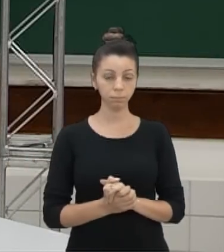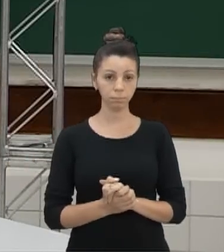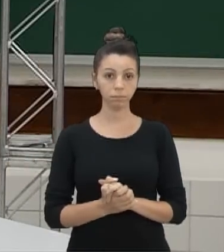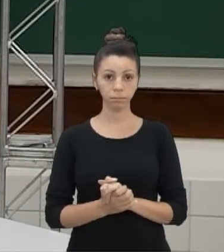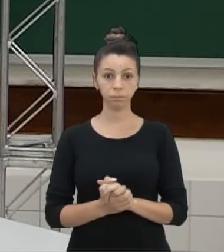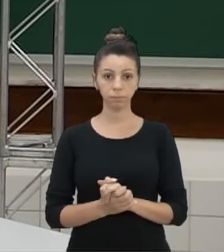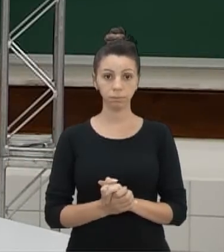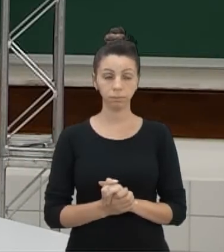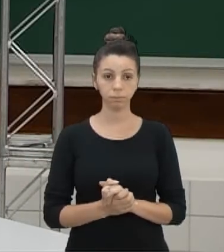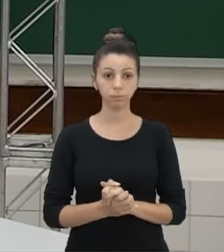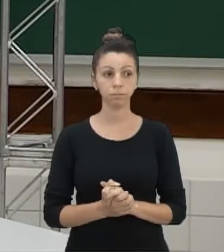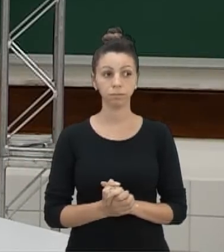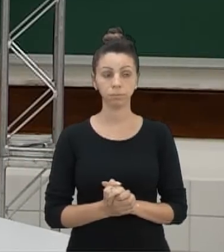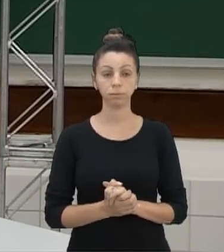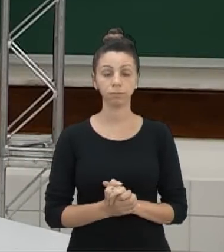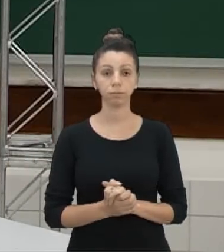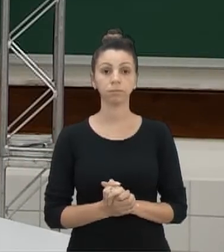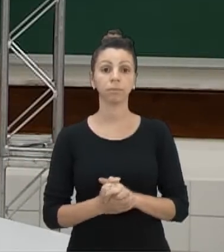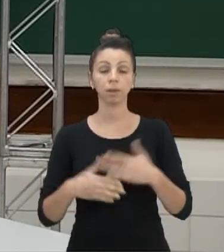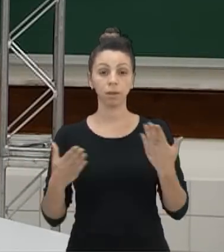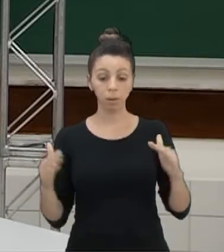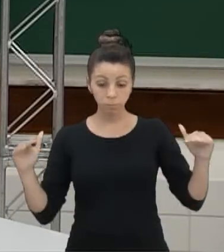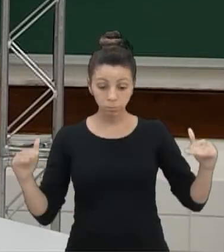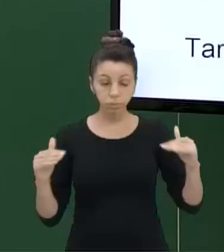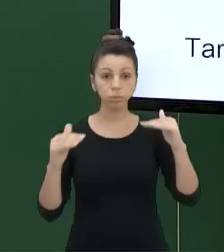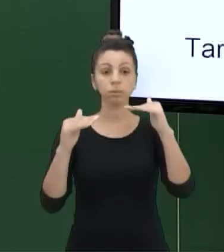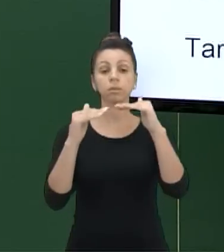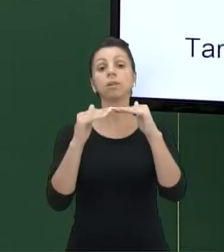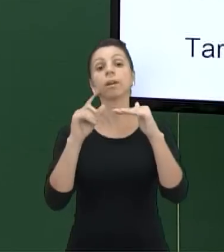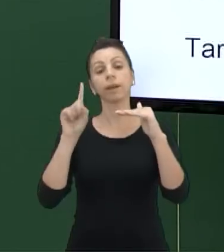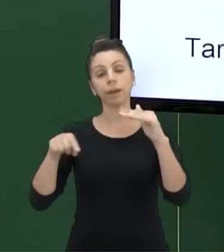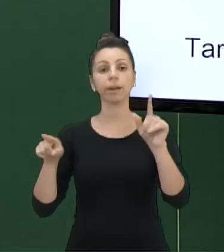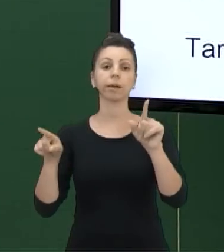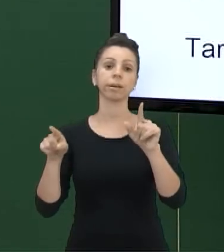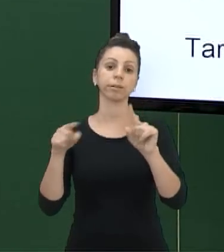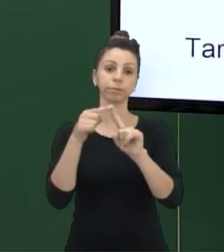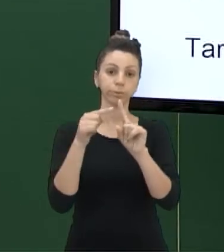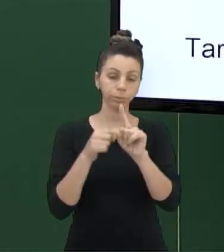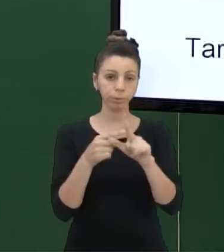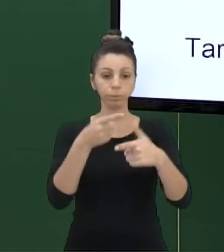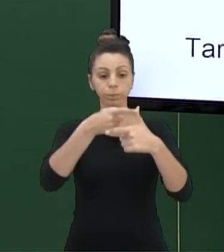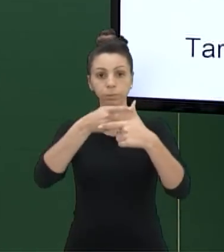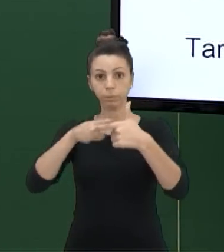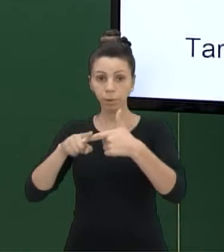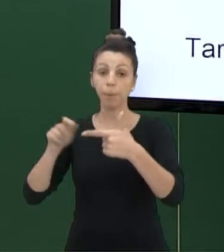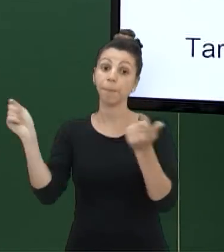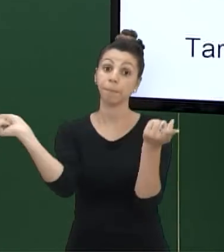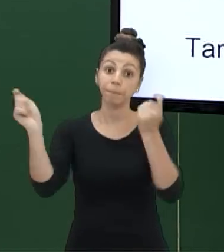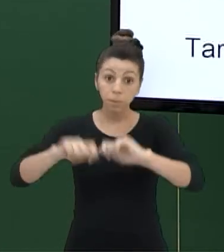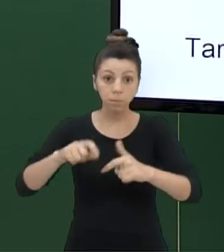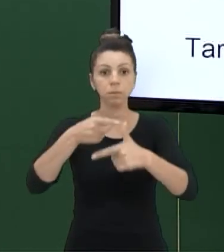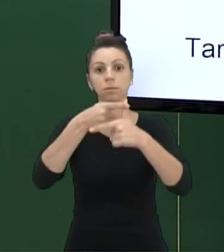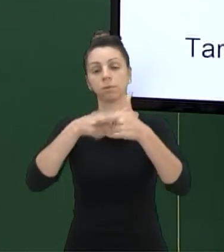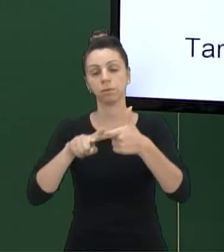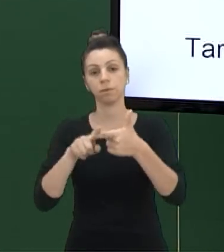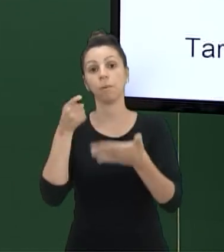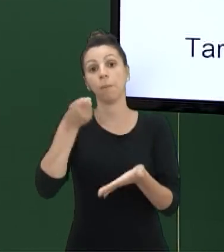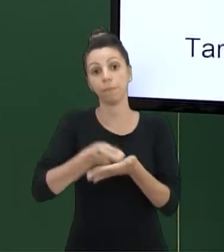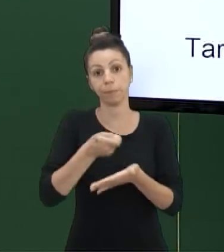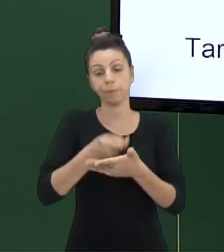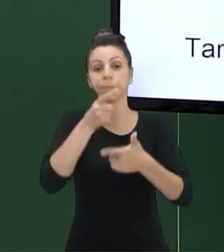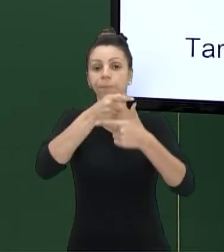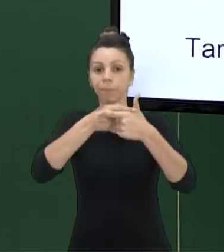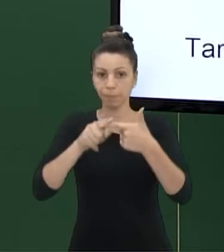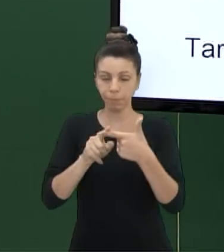tarefa e litros, eu falei para vocês que a proporção é um tipo de divisão, a gente vai ter de calcular uma divisão para encontrar ela, então a